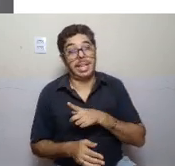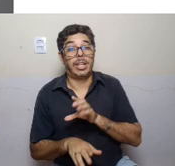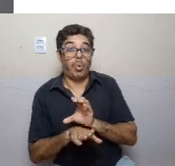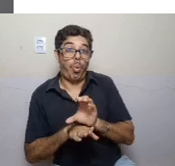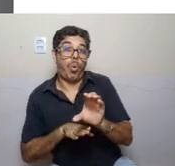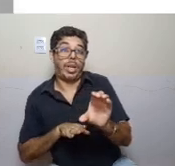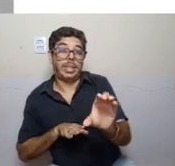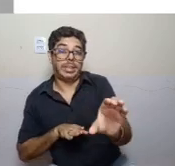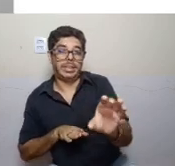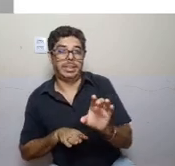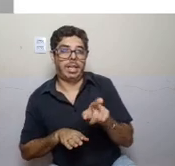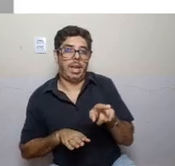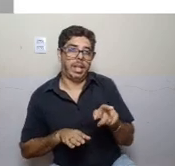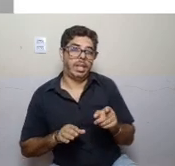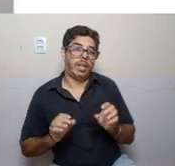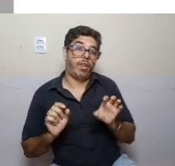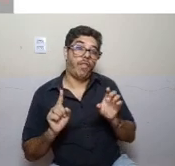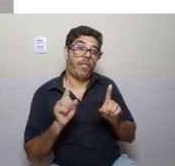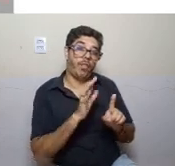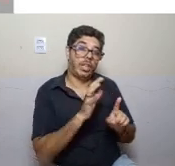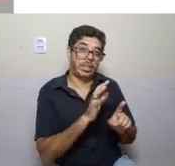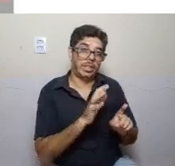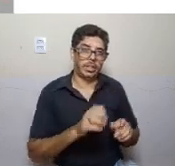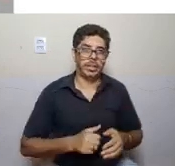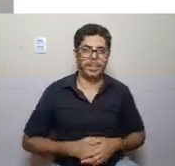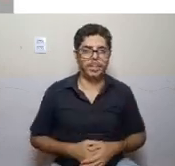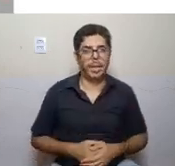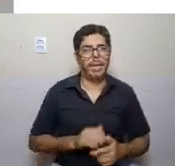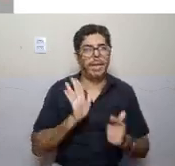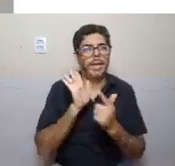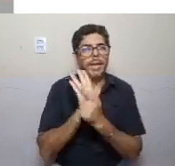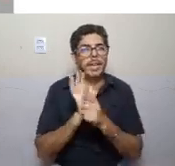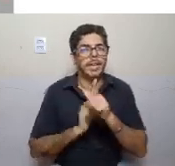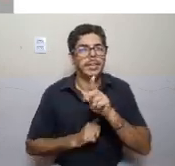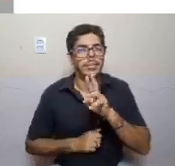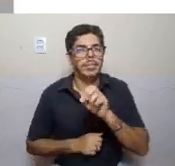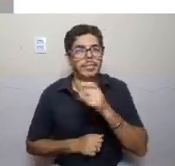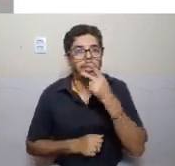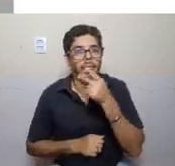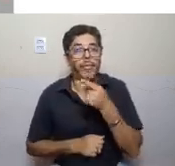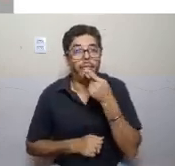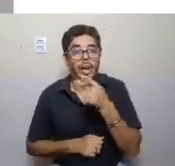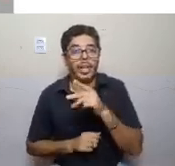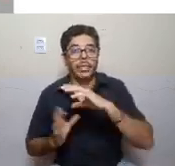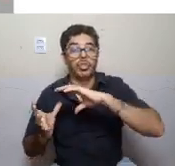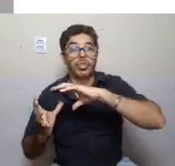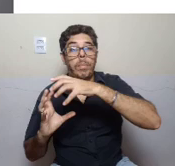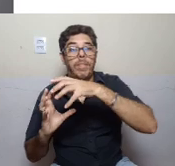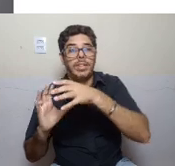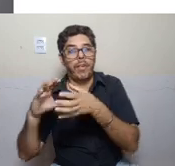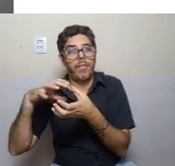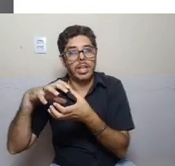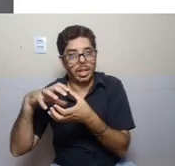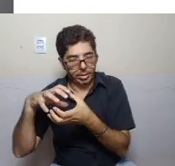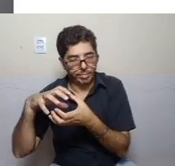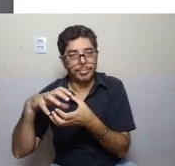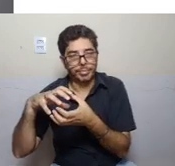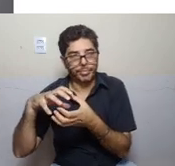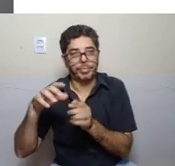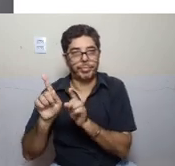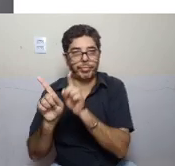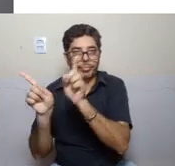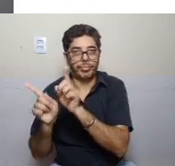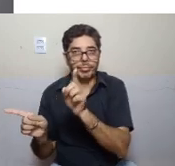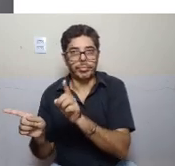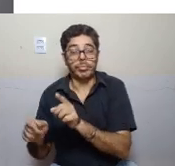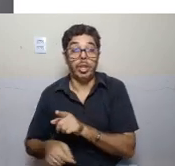correntes elétricas. Enquanto que a lei de Gauss envolve o fluxo de campo elétrico através de uma superfície fechada, a lei de Ampère